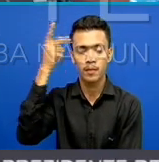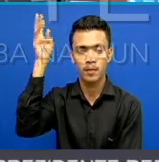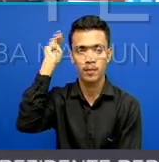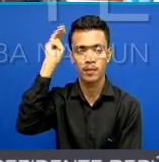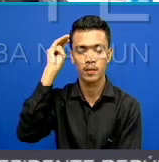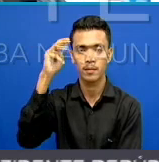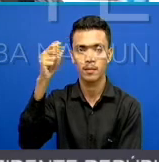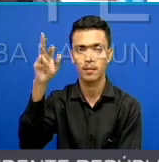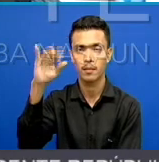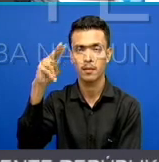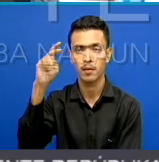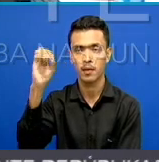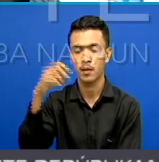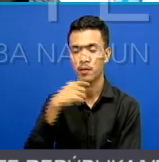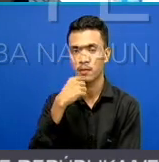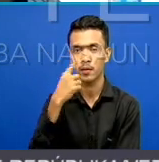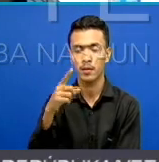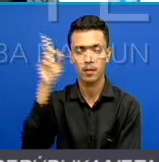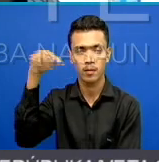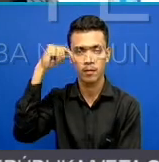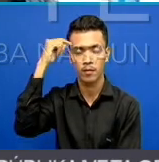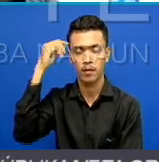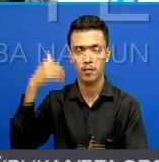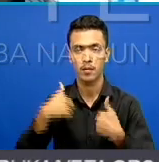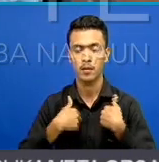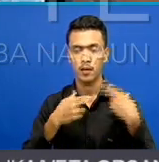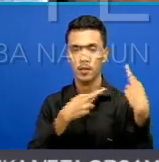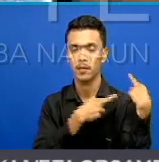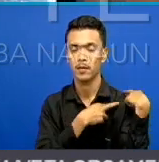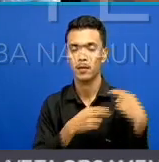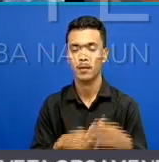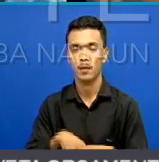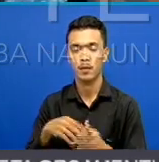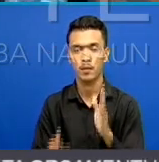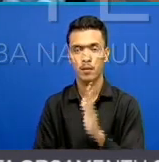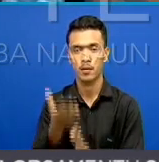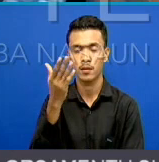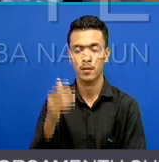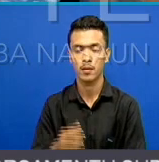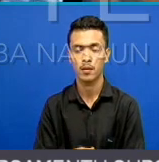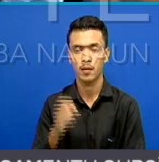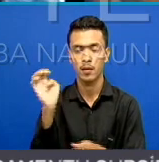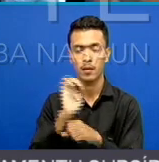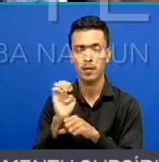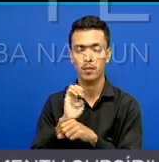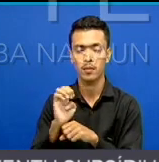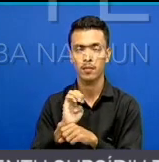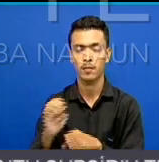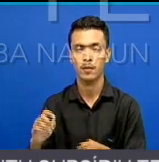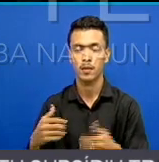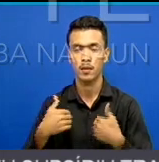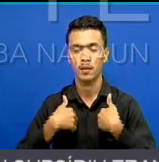Vice-Primeiro-Ministro Mariano Assanami Sabino Hateten, governo e a responsabilidade atuação no garantia rendimento no crescimento